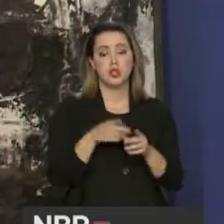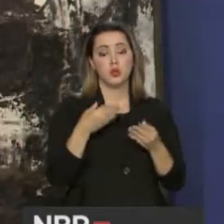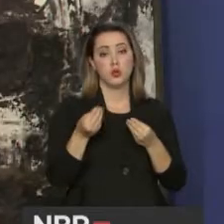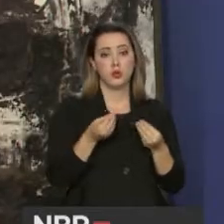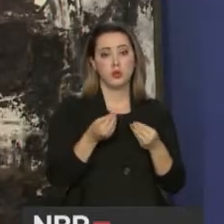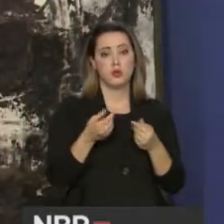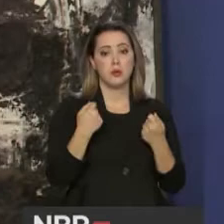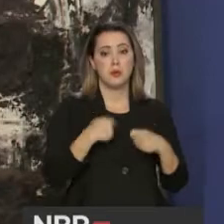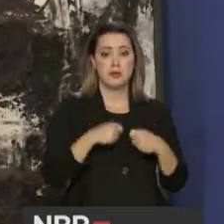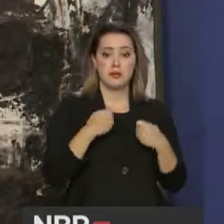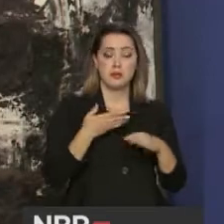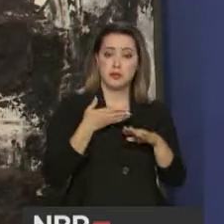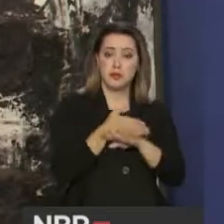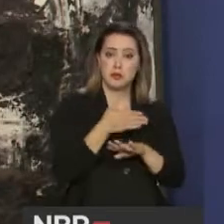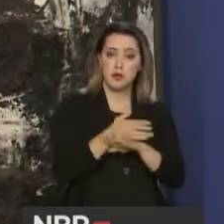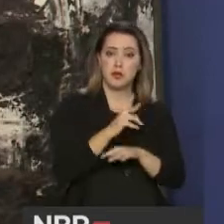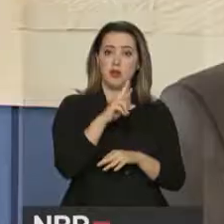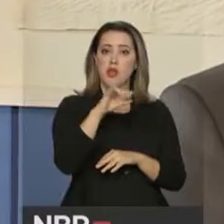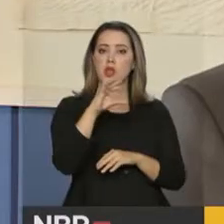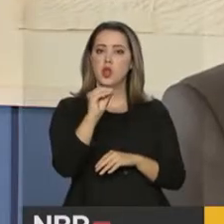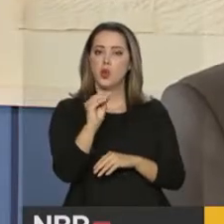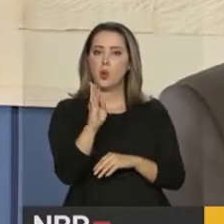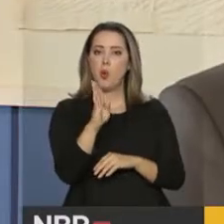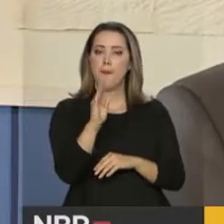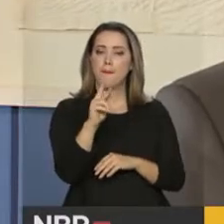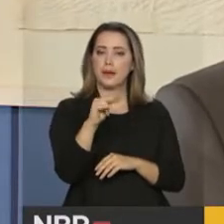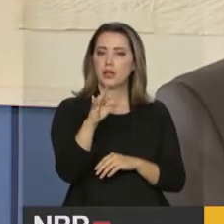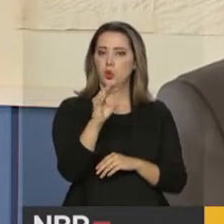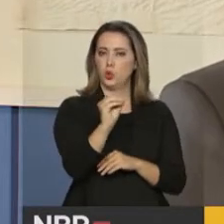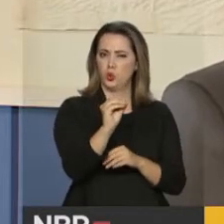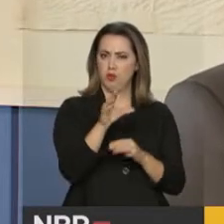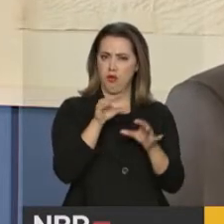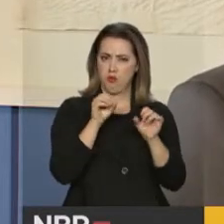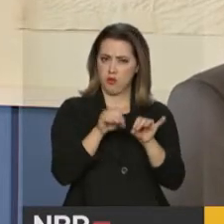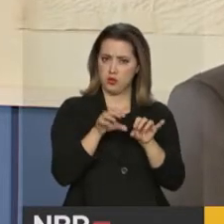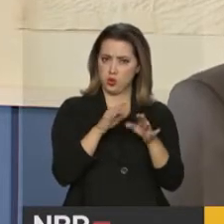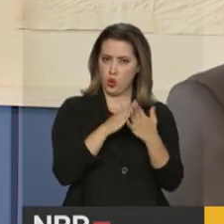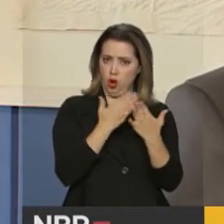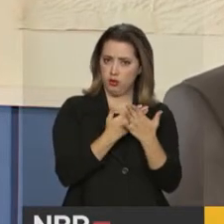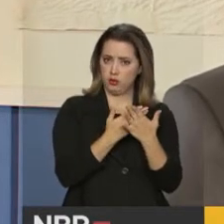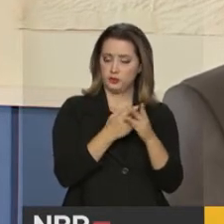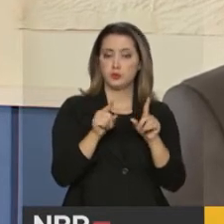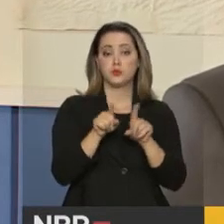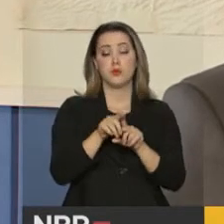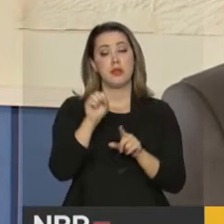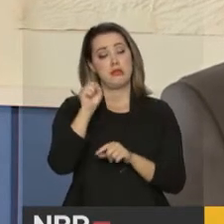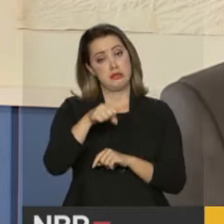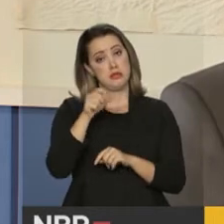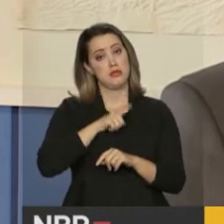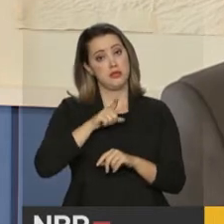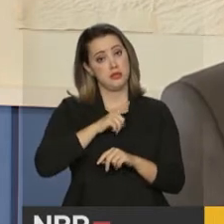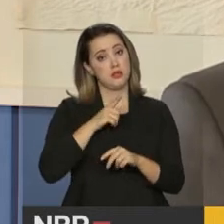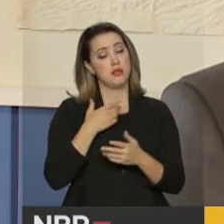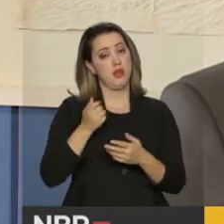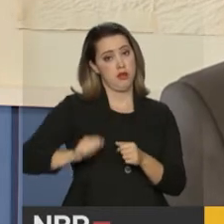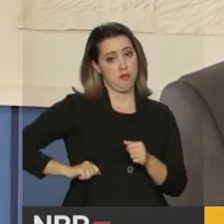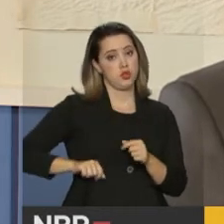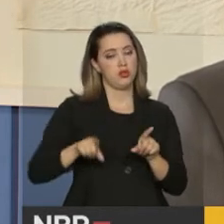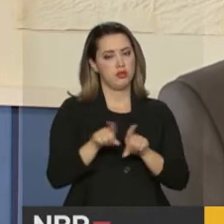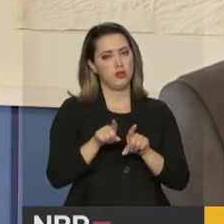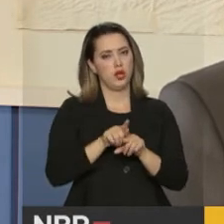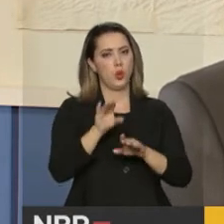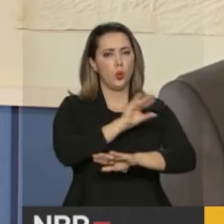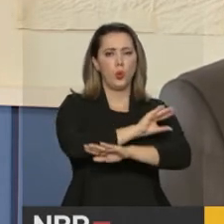E tem que passar também pelo Instituto Rio Branco? Sim. Os diplomatas têm o Instituto Rio Branco, onde eles fazem um